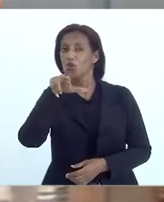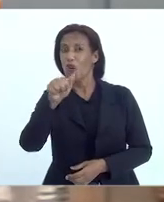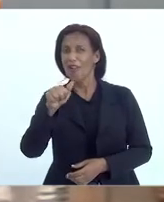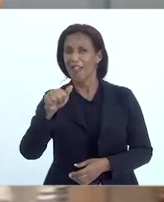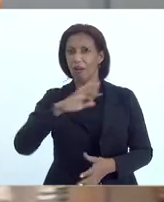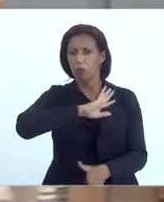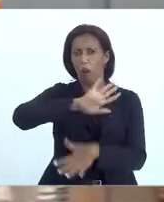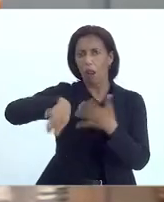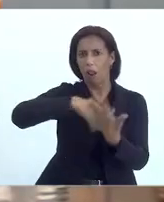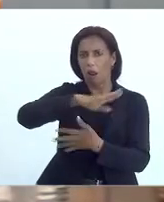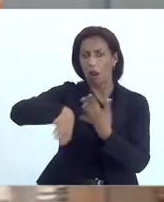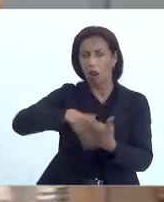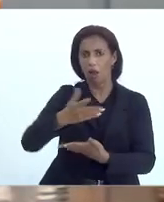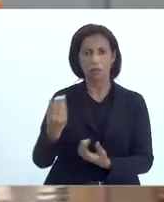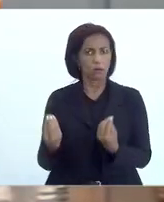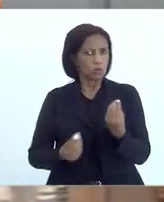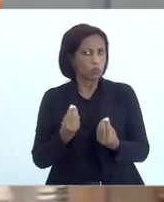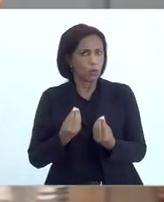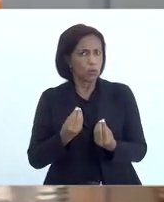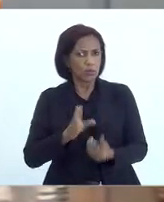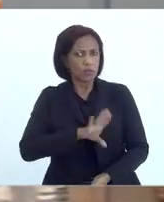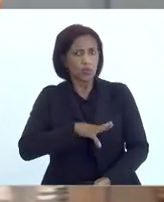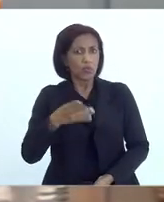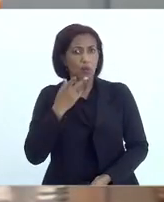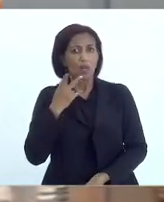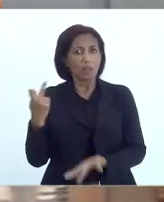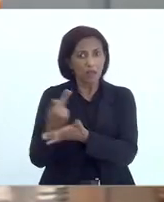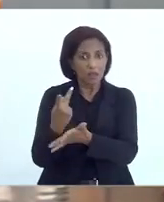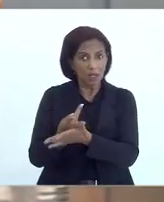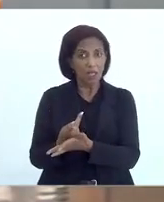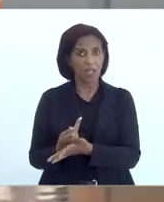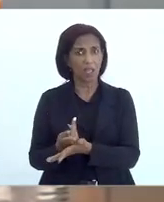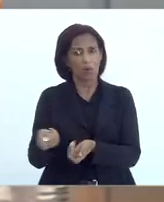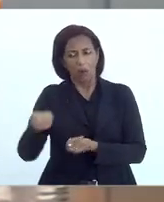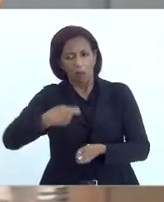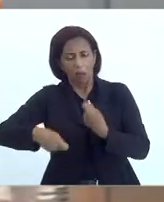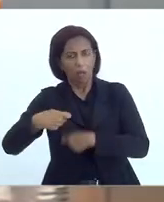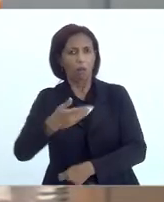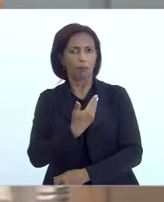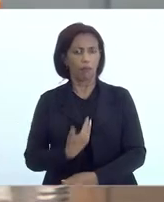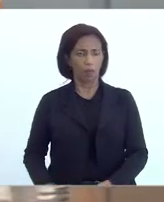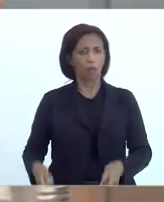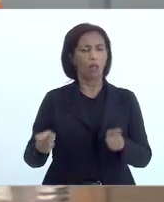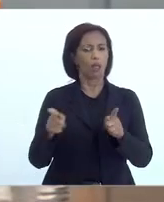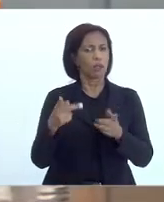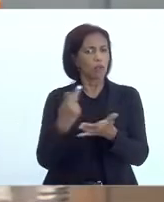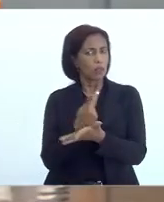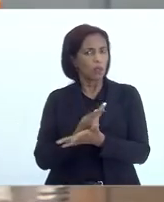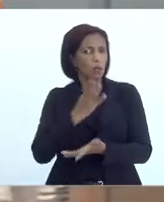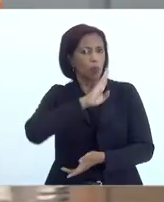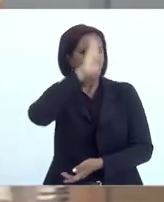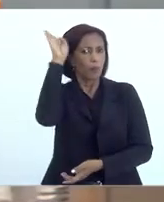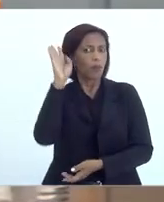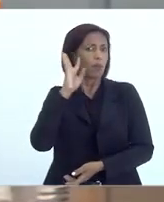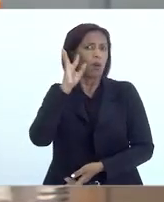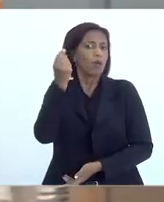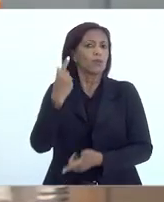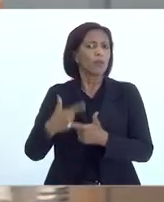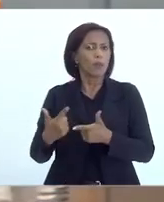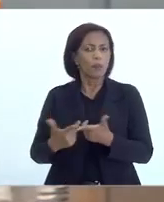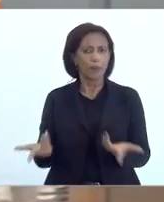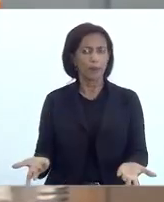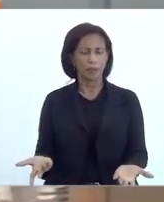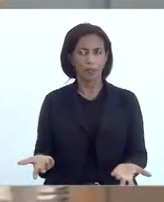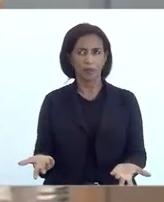Bombeiros como se a gente não tivesse coragem de dizer tem erros na administração pública tem erros no corpo de bombeiros agora isso não resolve